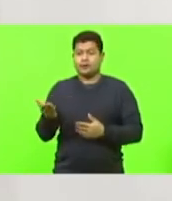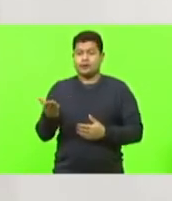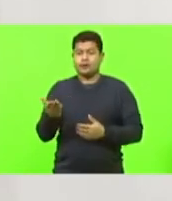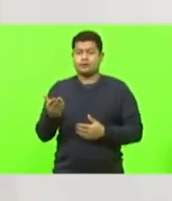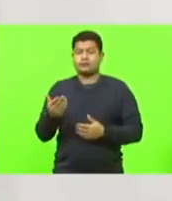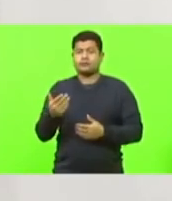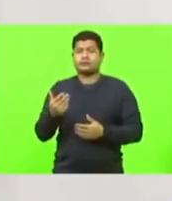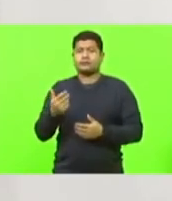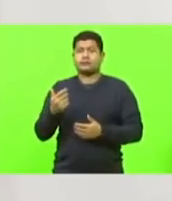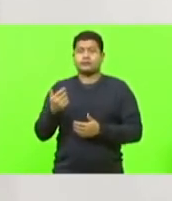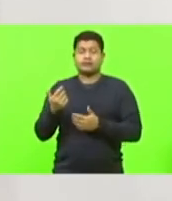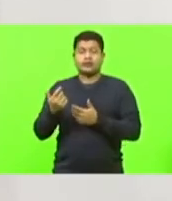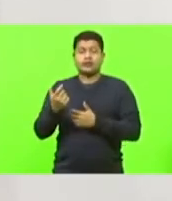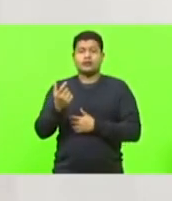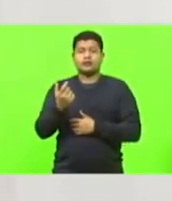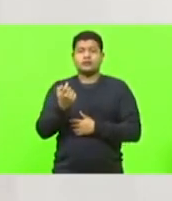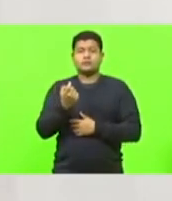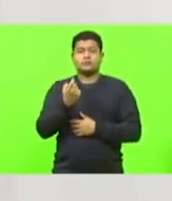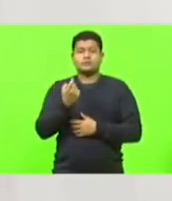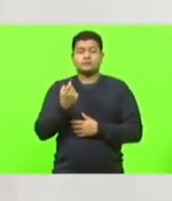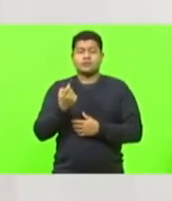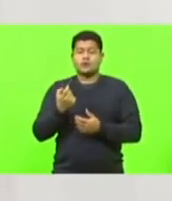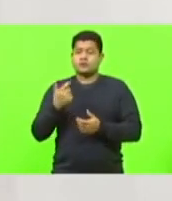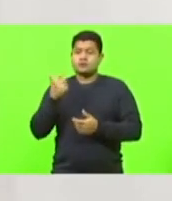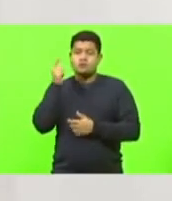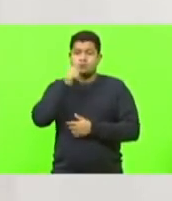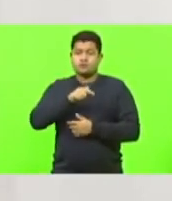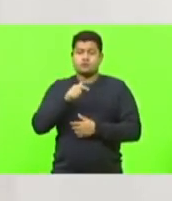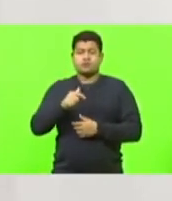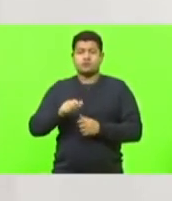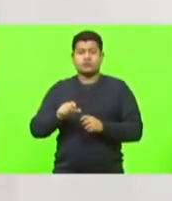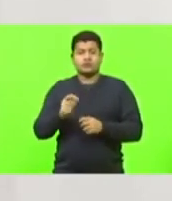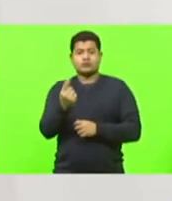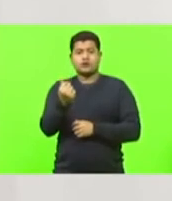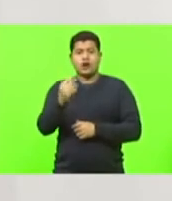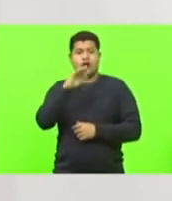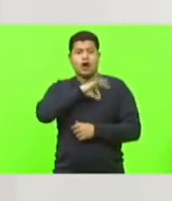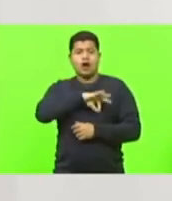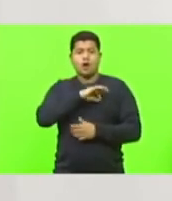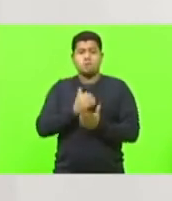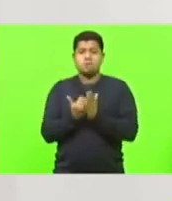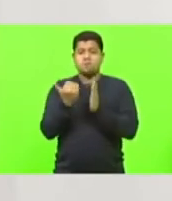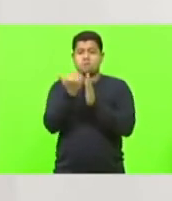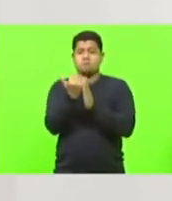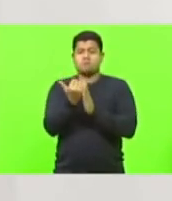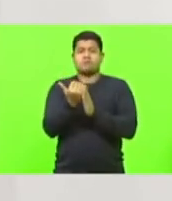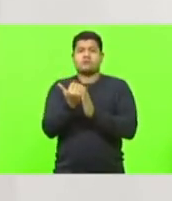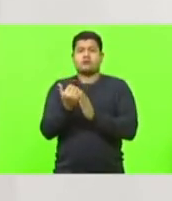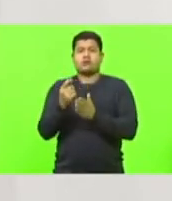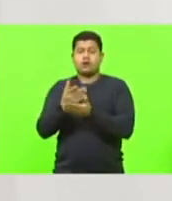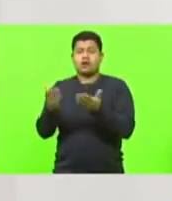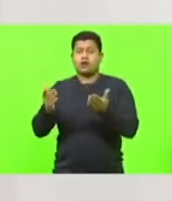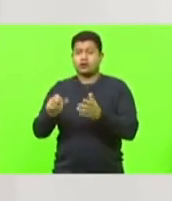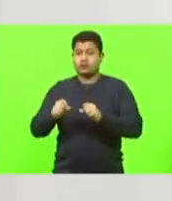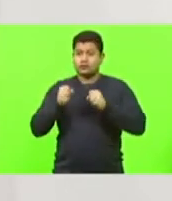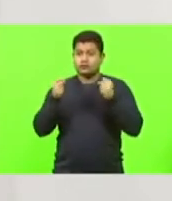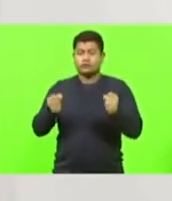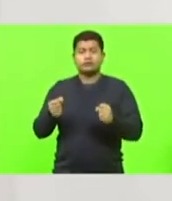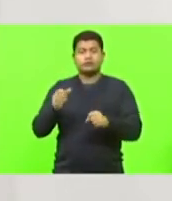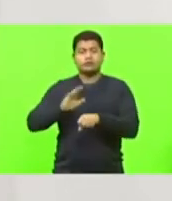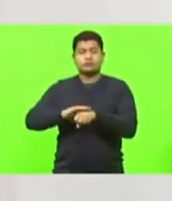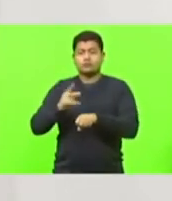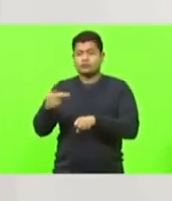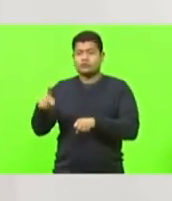e é quem mais sua que mais faz esforço tem mais passa frio que mais toma sol é